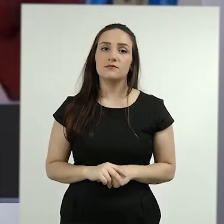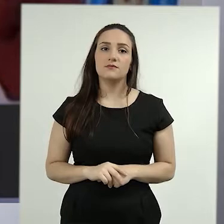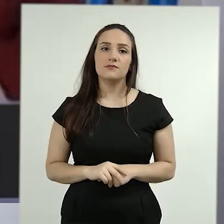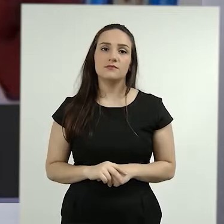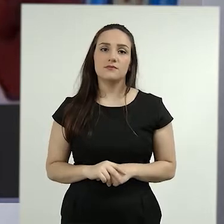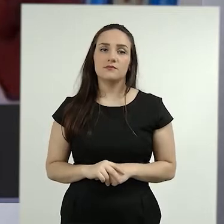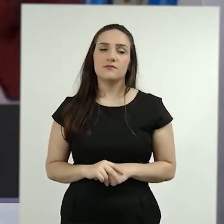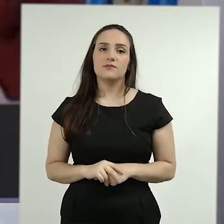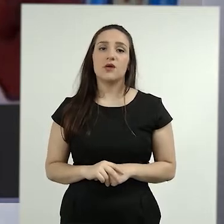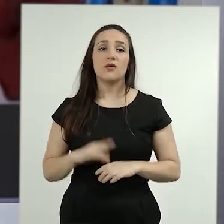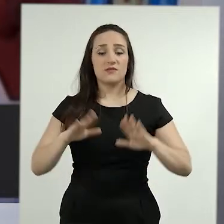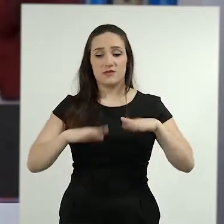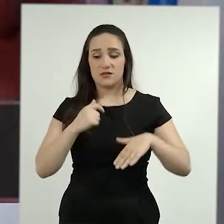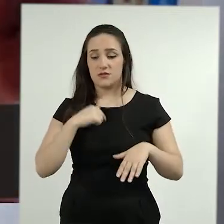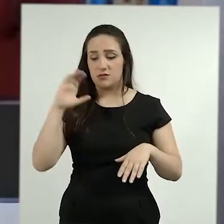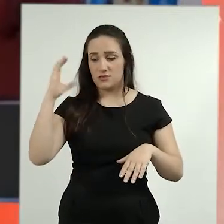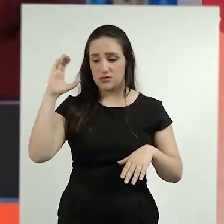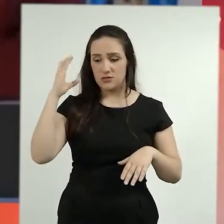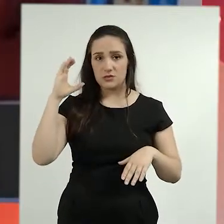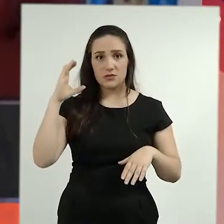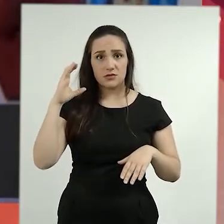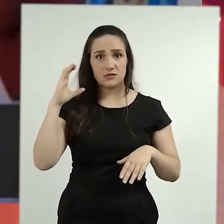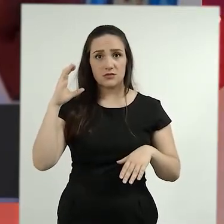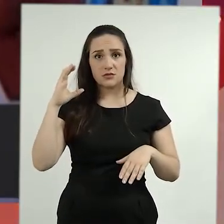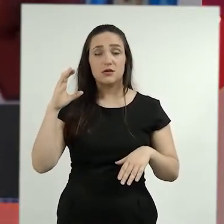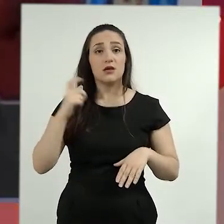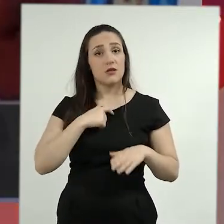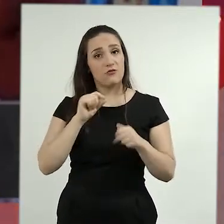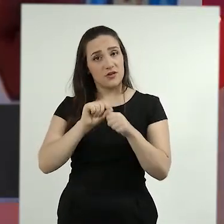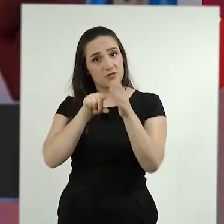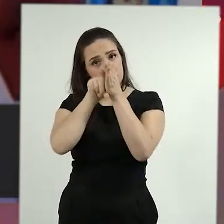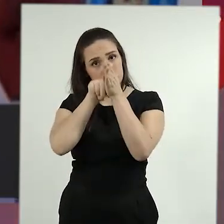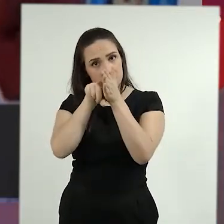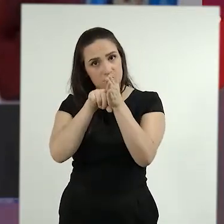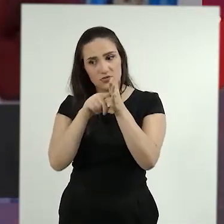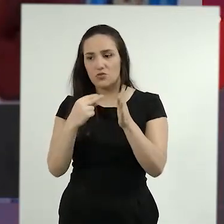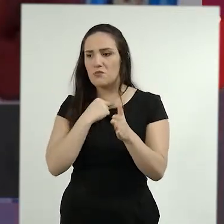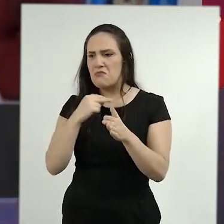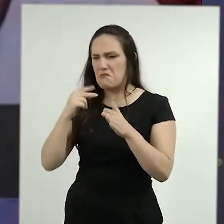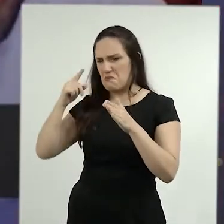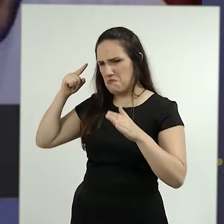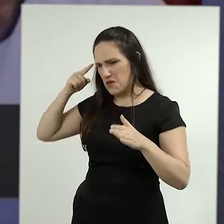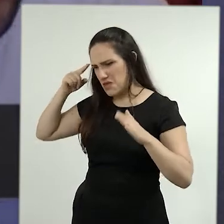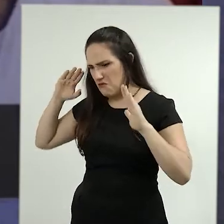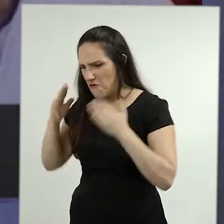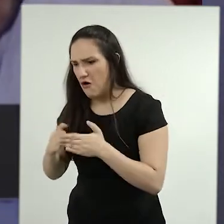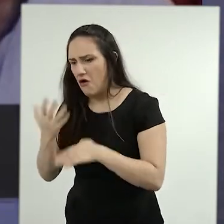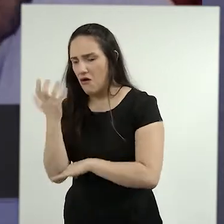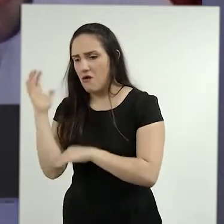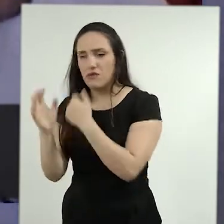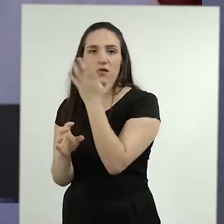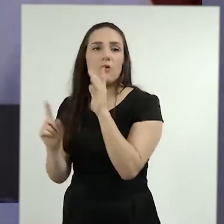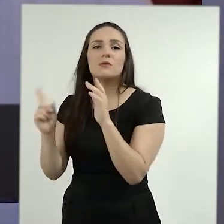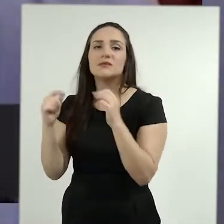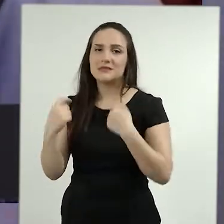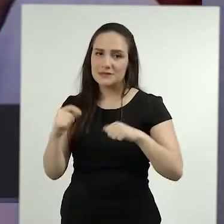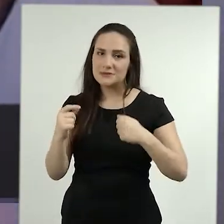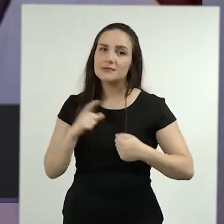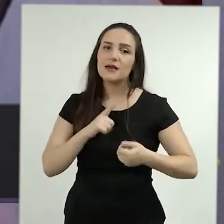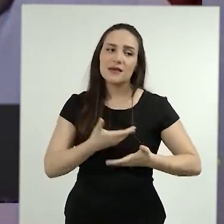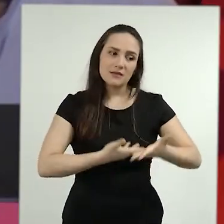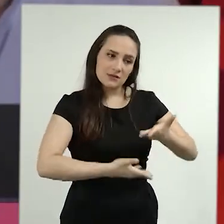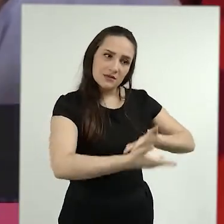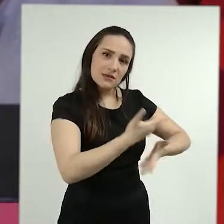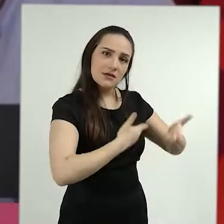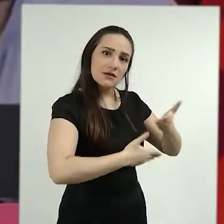se a gente, como ambientalista, como conservacionista, como pesquisador, pensar de um lado só, de maneira radical, a gente não trabalha em lugar